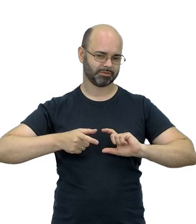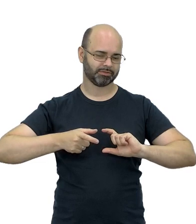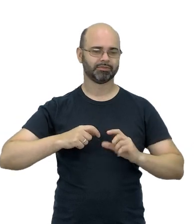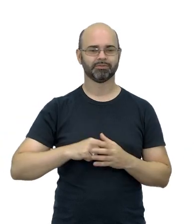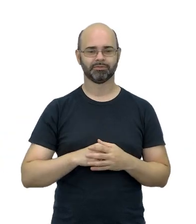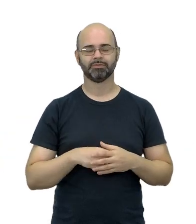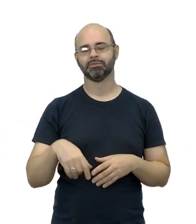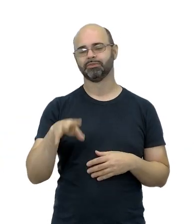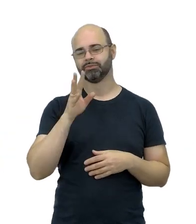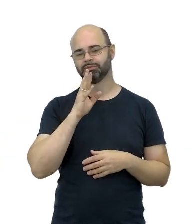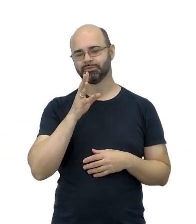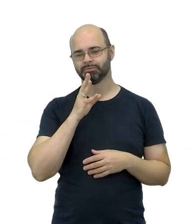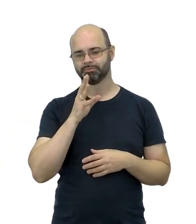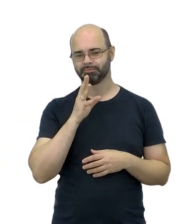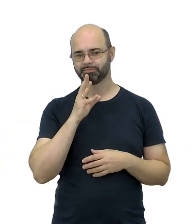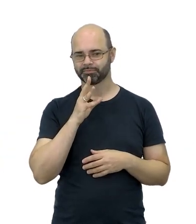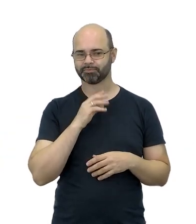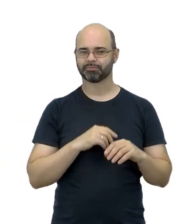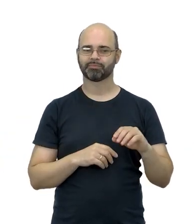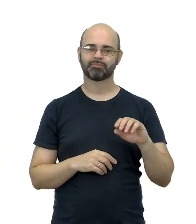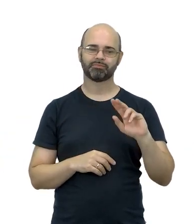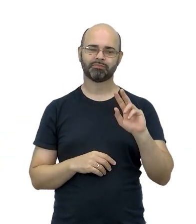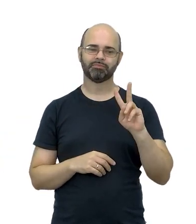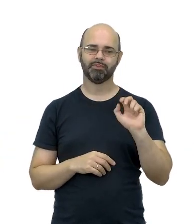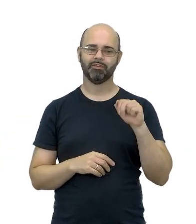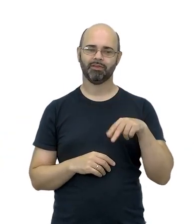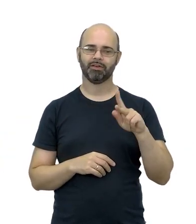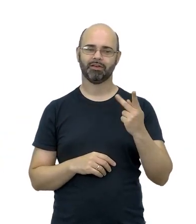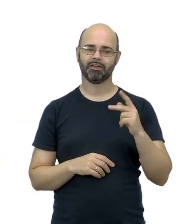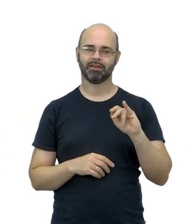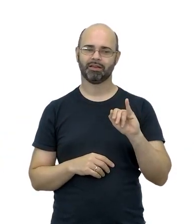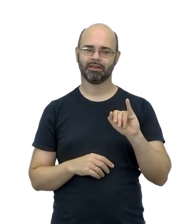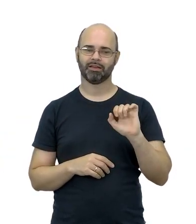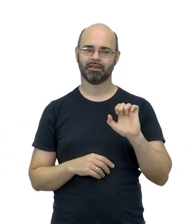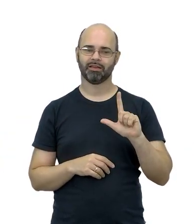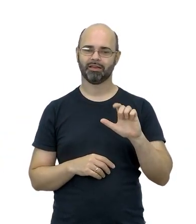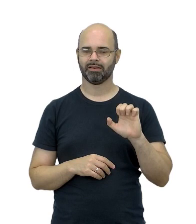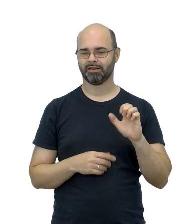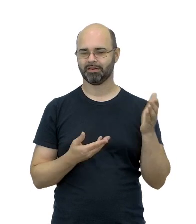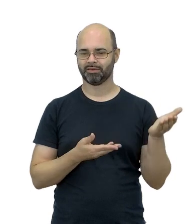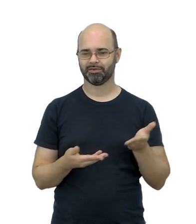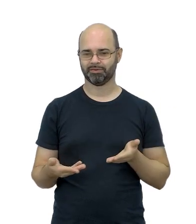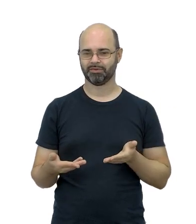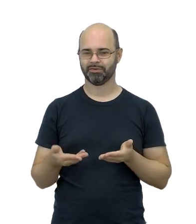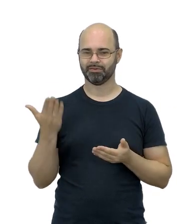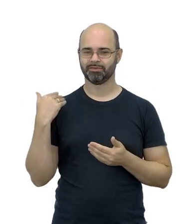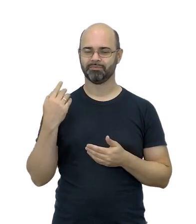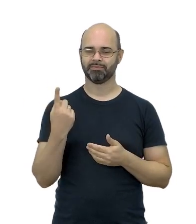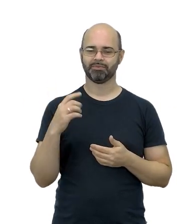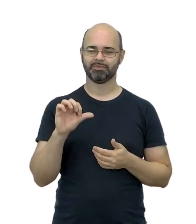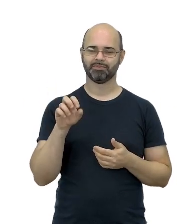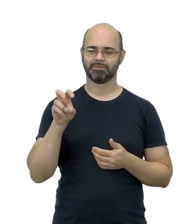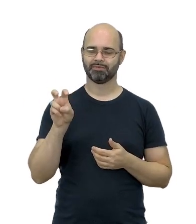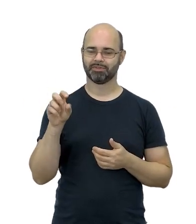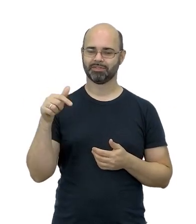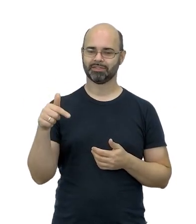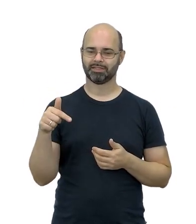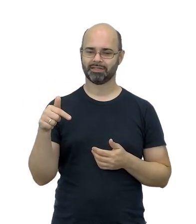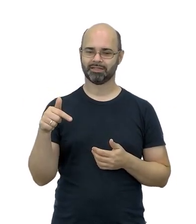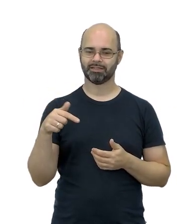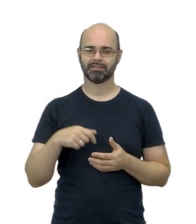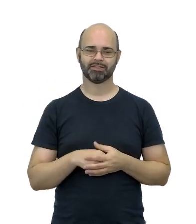de conhecimento que os Van Hille trouxe, né? Eles trouxeram em 1957, lá,